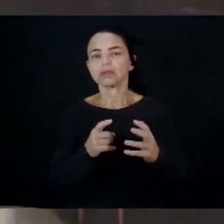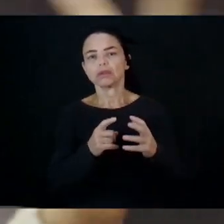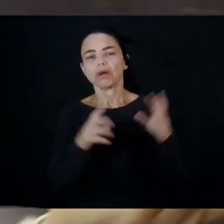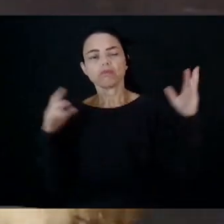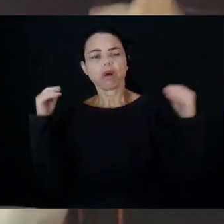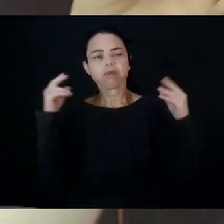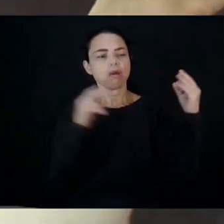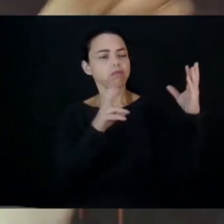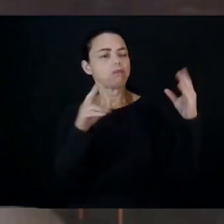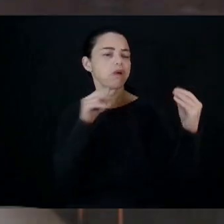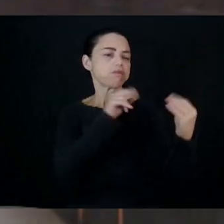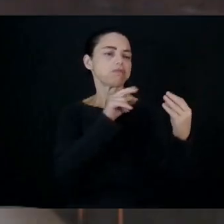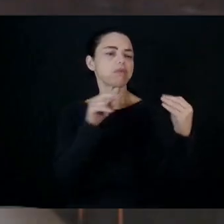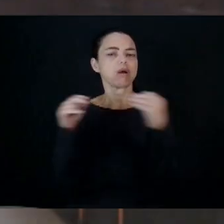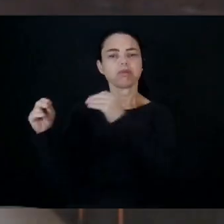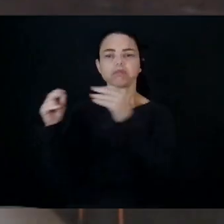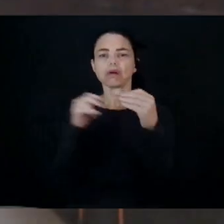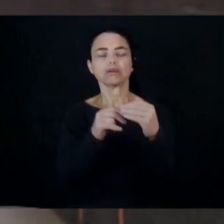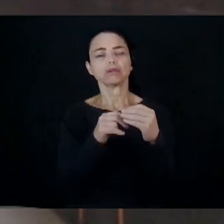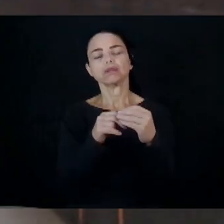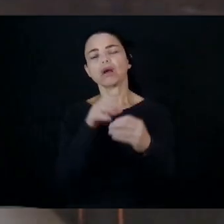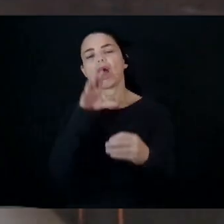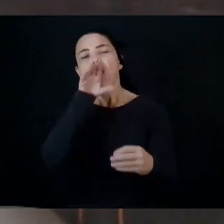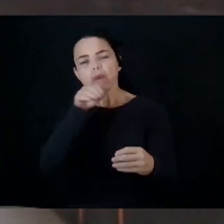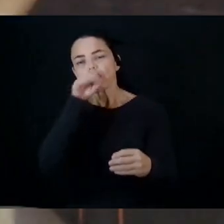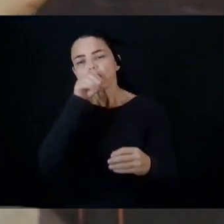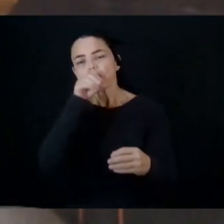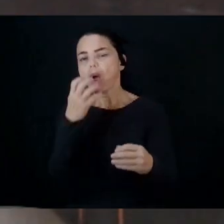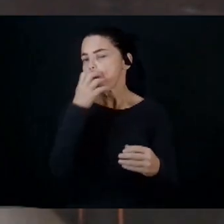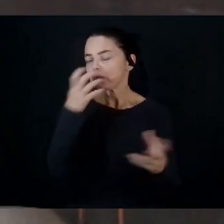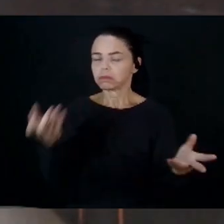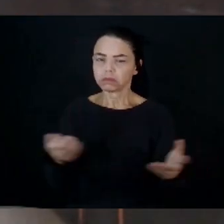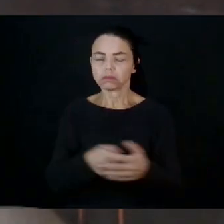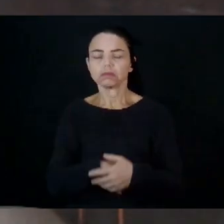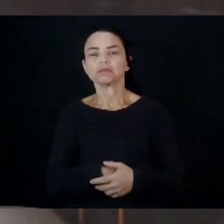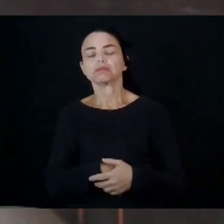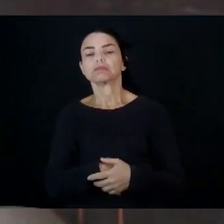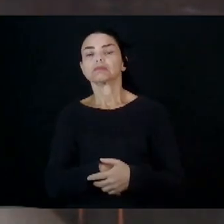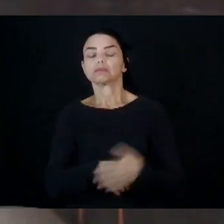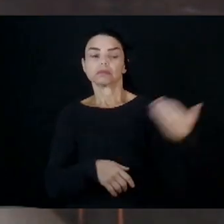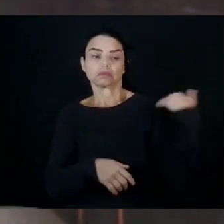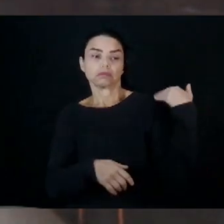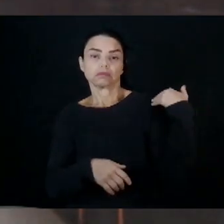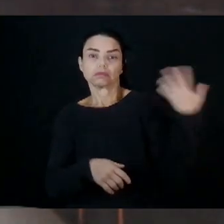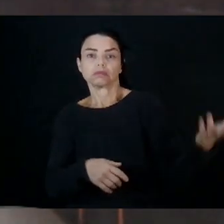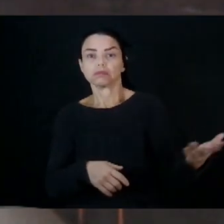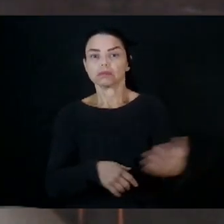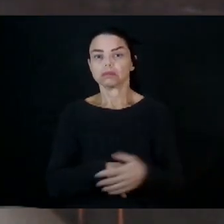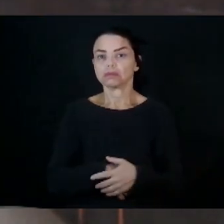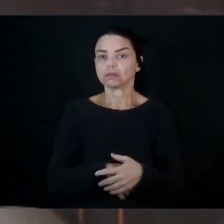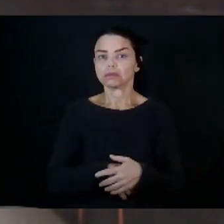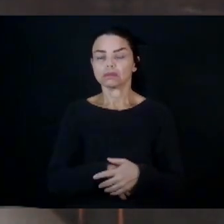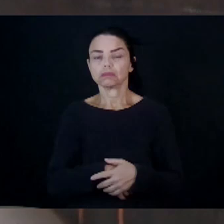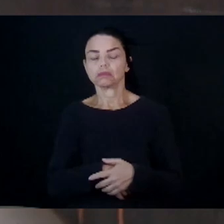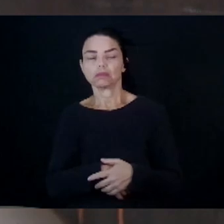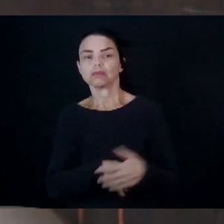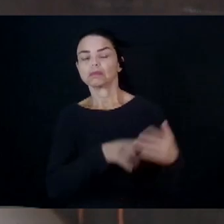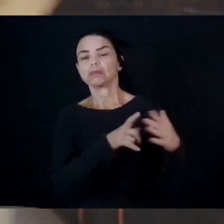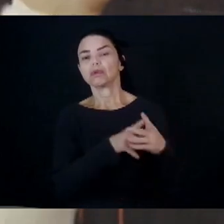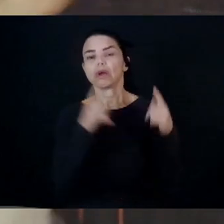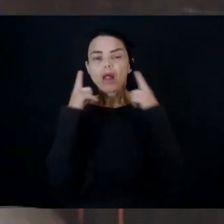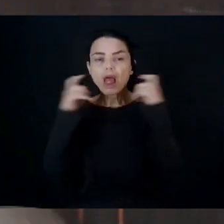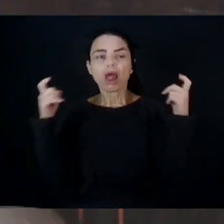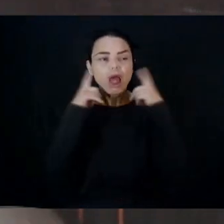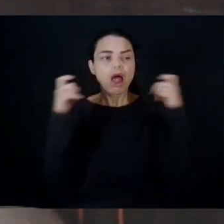mais difícil, porque, o cachorro latiu. Eu estou aqui fazendo, alguém me chamou. Olha, eu estou ouvindo um barulho na vizinha.